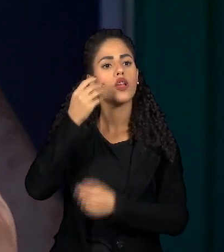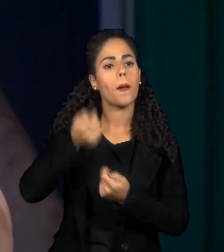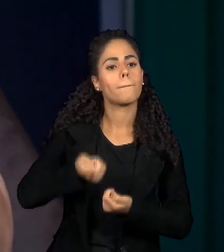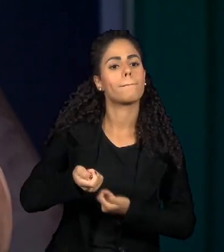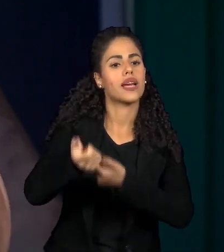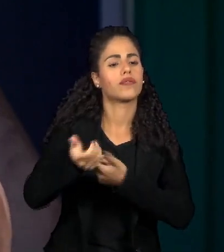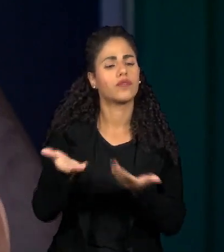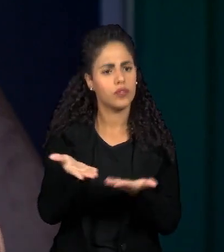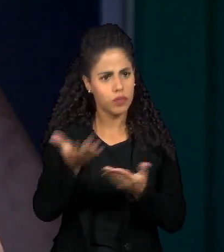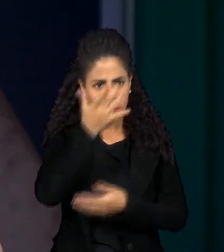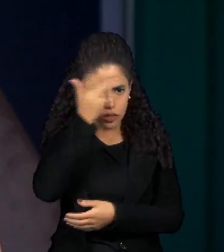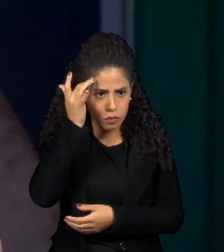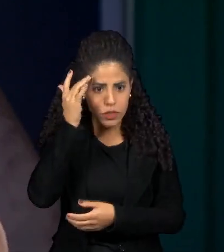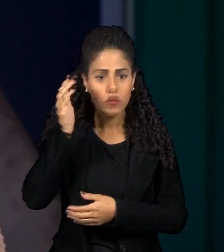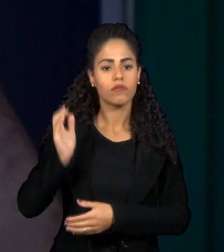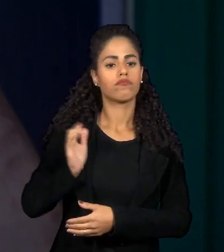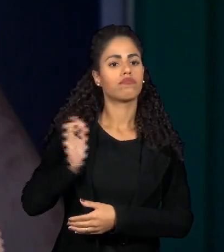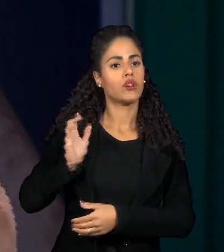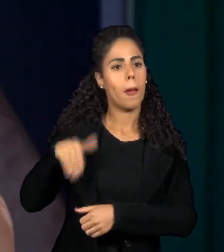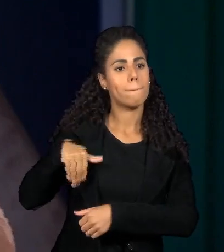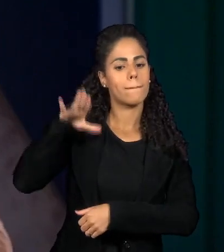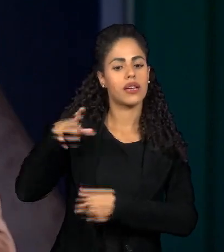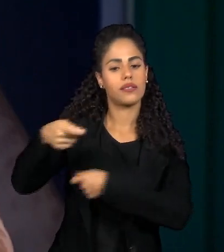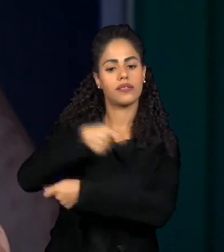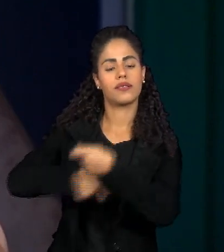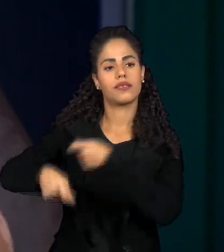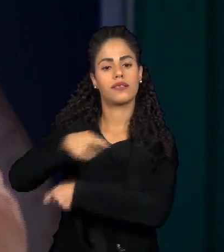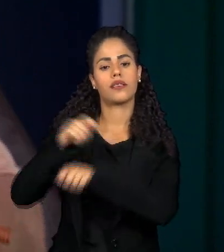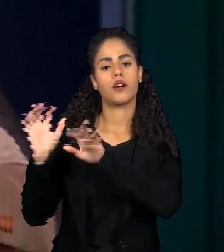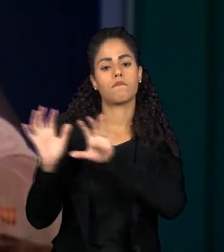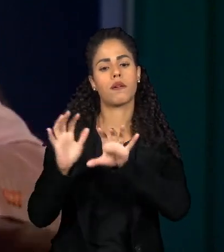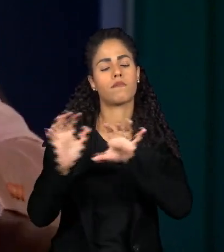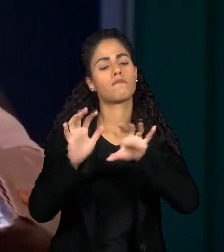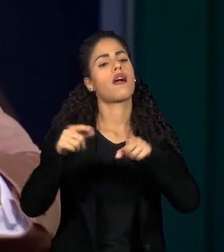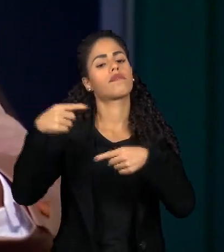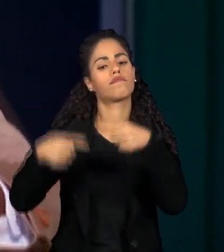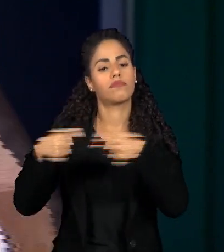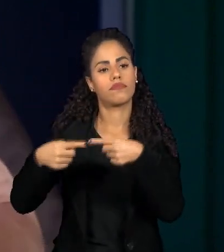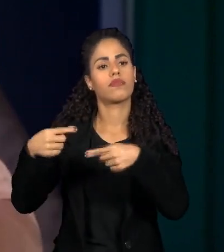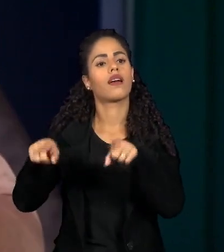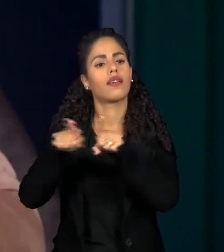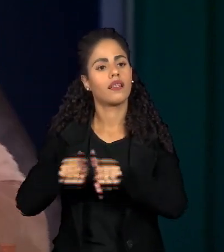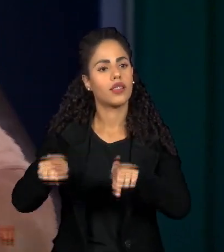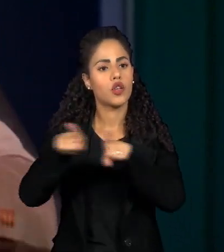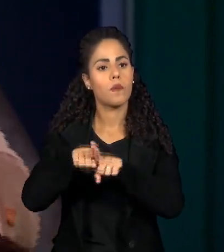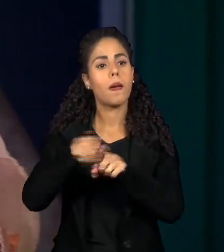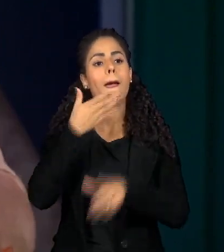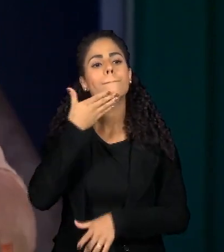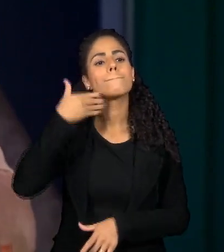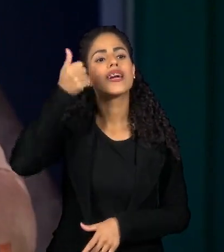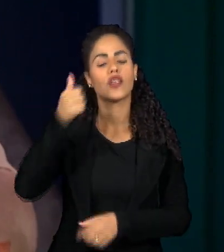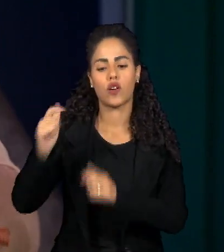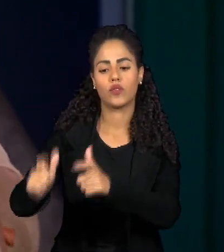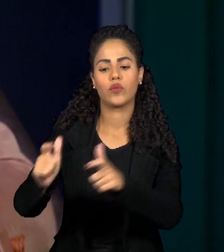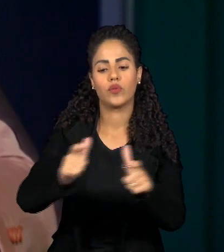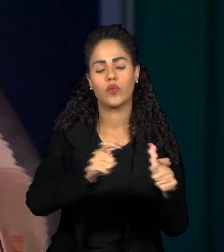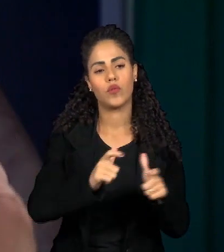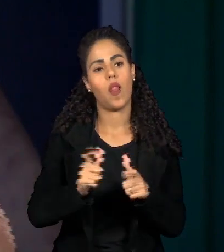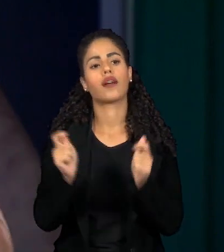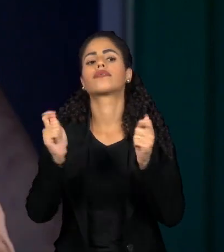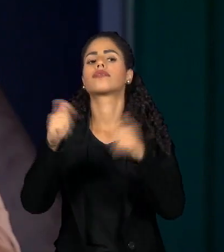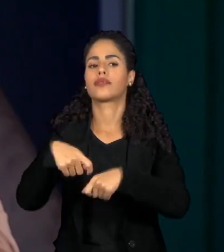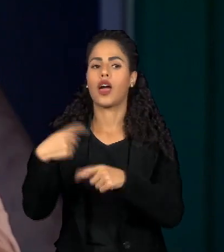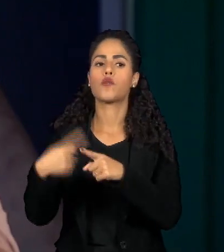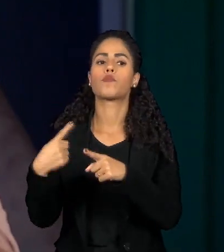a gente vê que quem tem mais poder econômico e mais poder político consegue estar nos melhores espaços, nesses ambientes